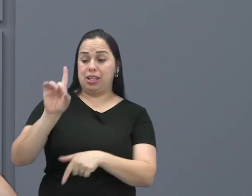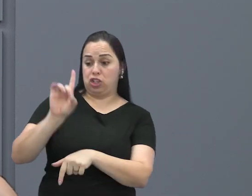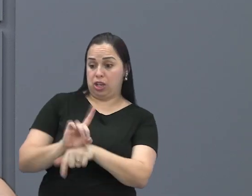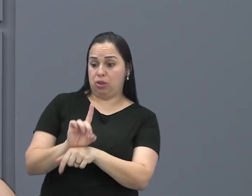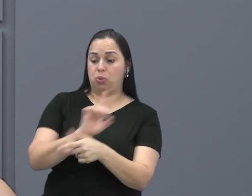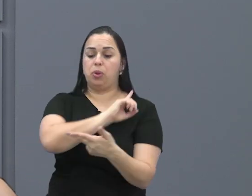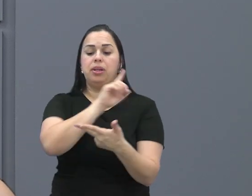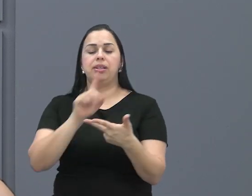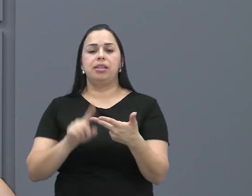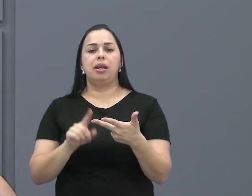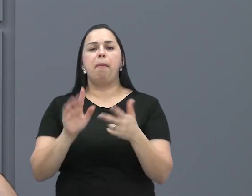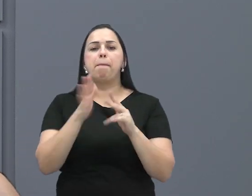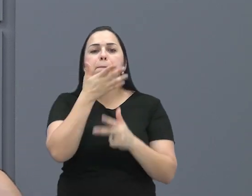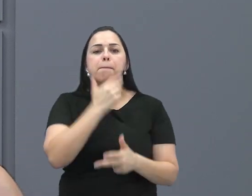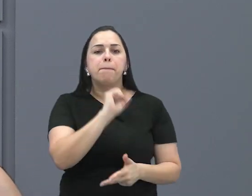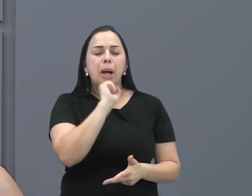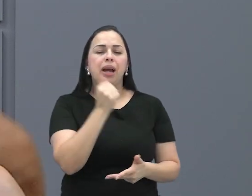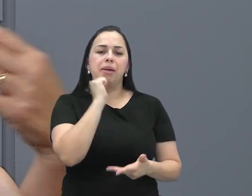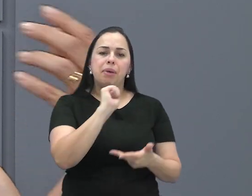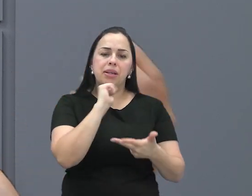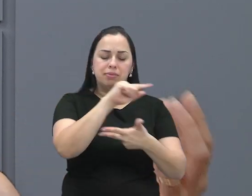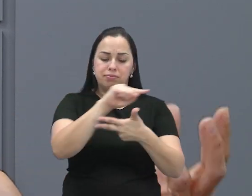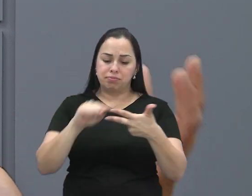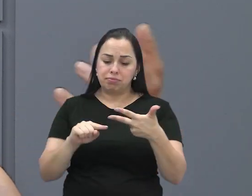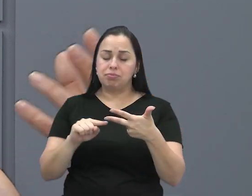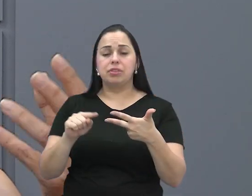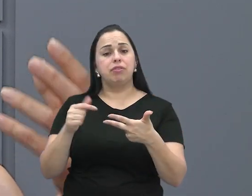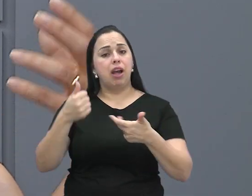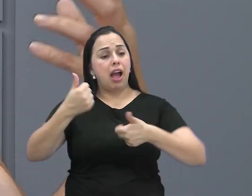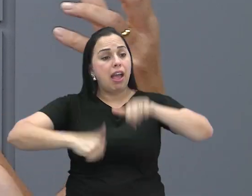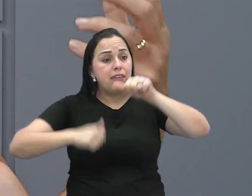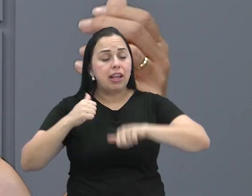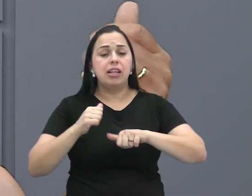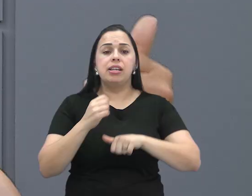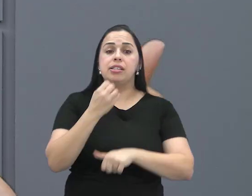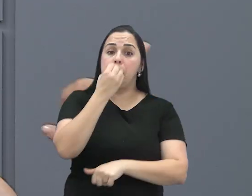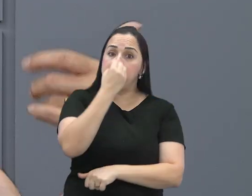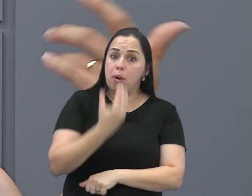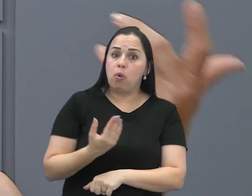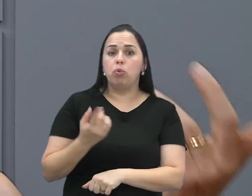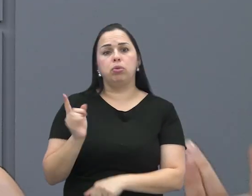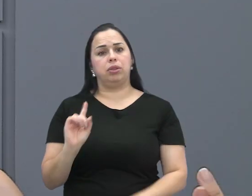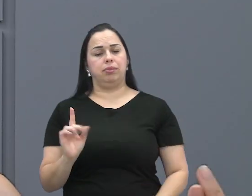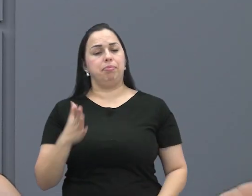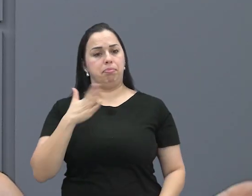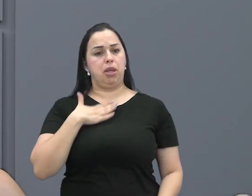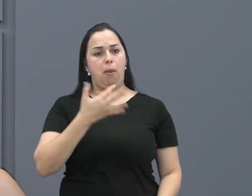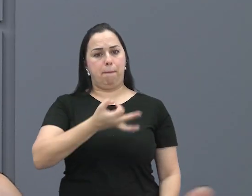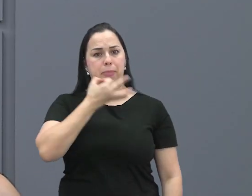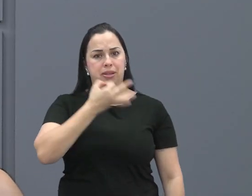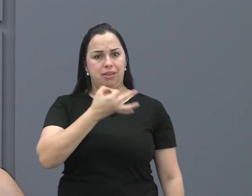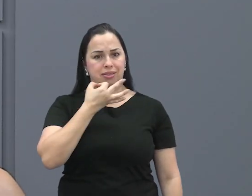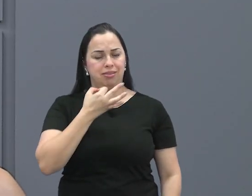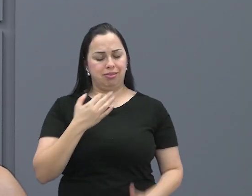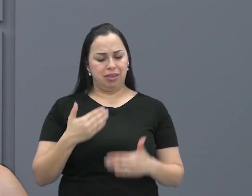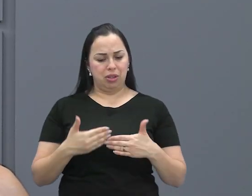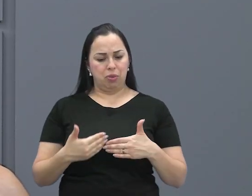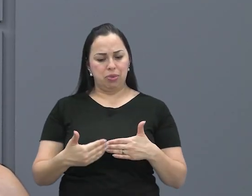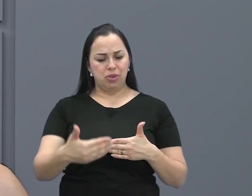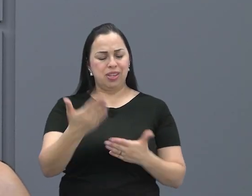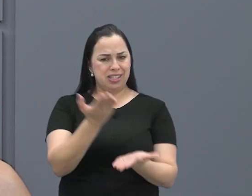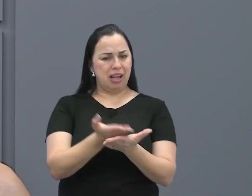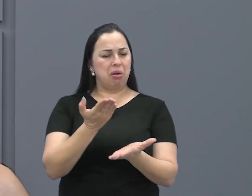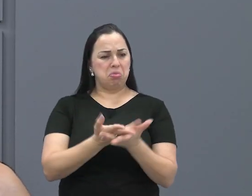professores, através da direção. E aí a gente vai avaliando realmente se isso está sendo positivo ou não. Eu acredito que